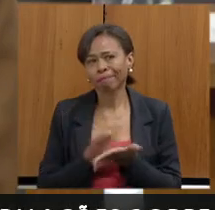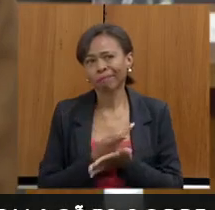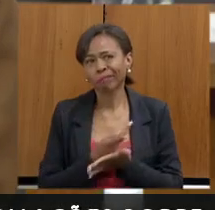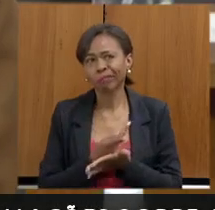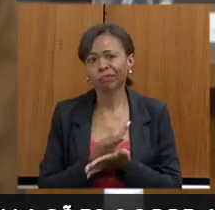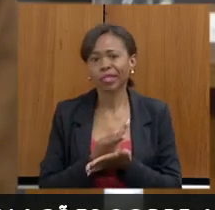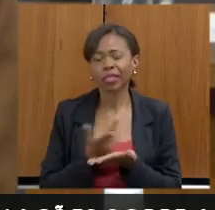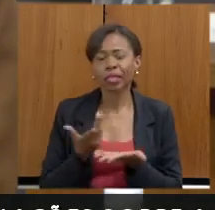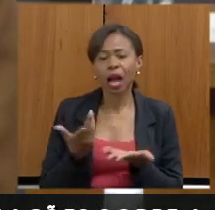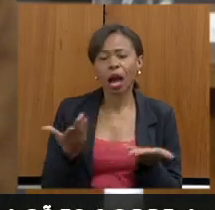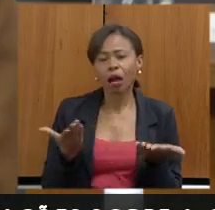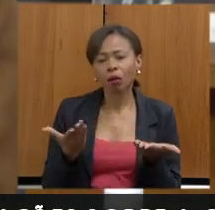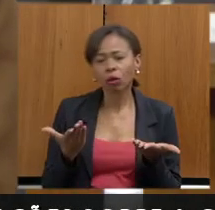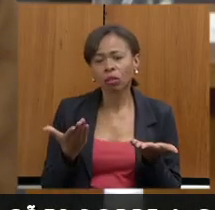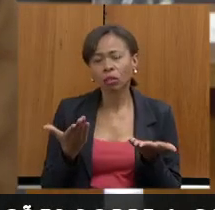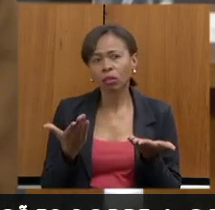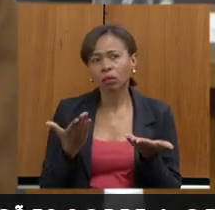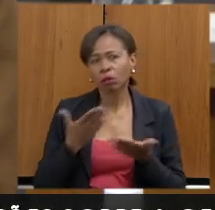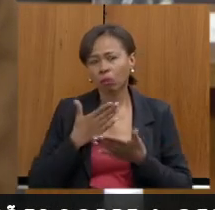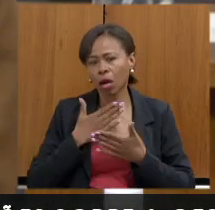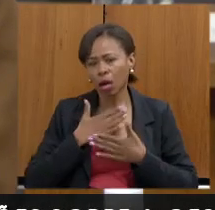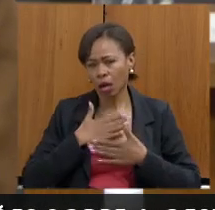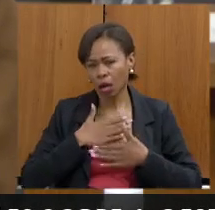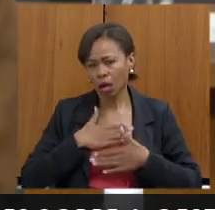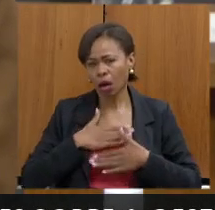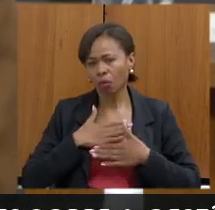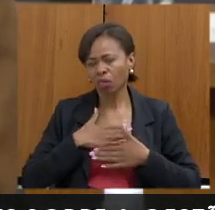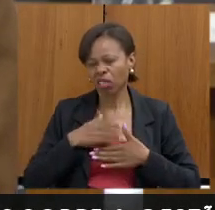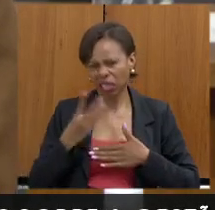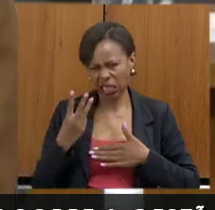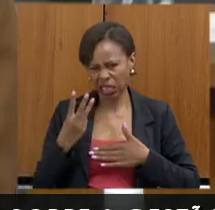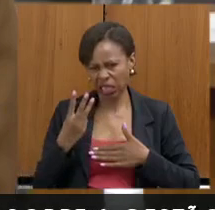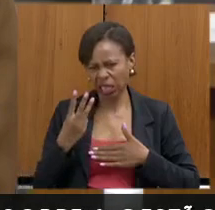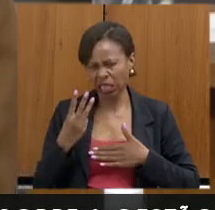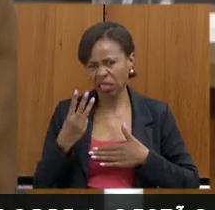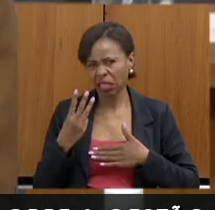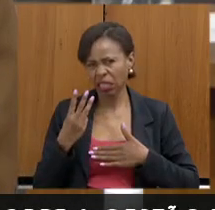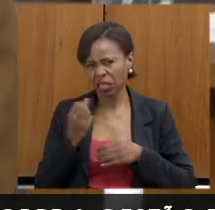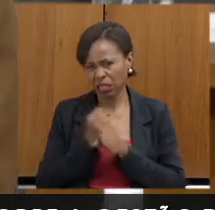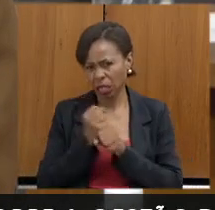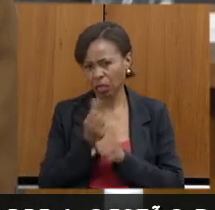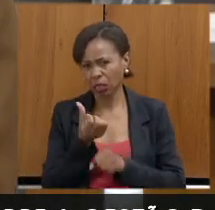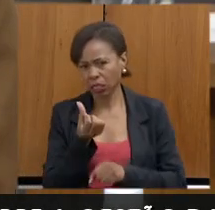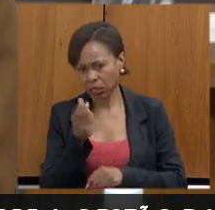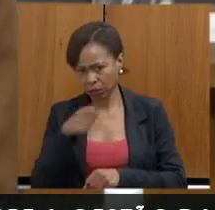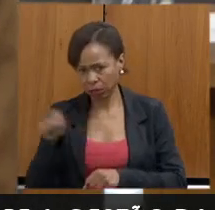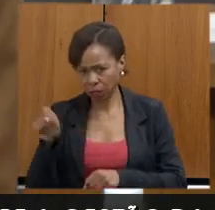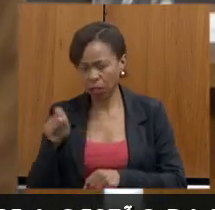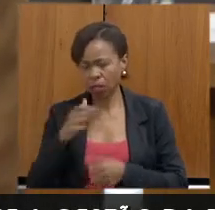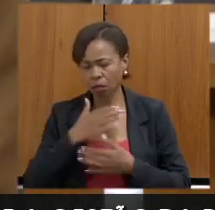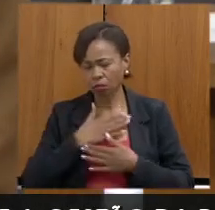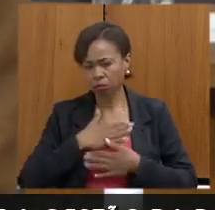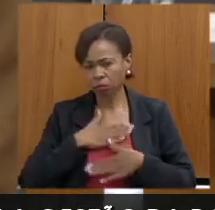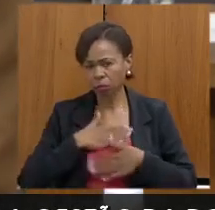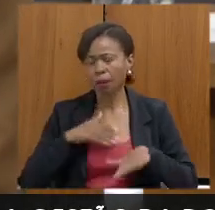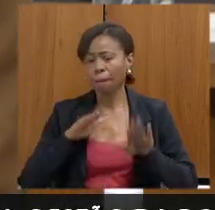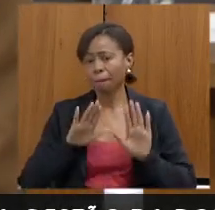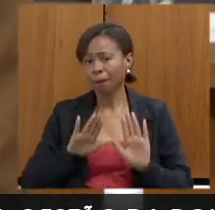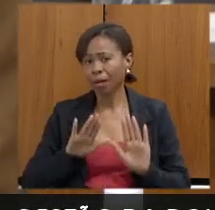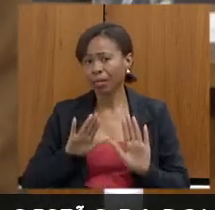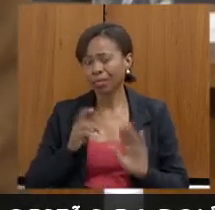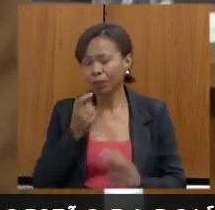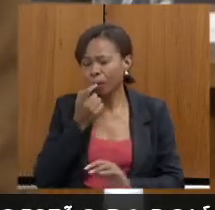e uma certa calmaria Nesses últimos três anos e meio é mas é por último agora ouvir algumas